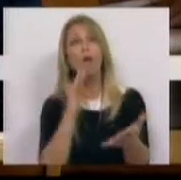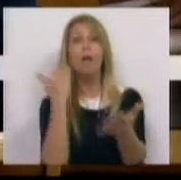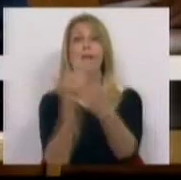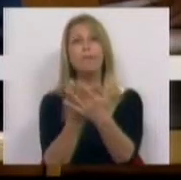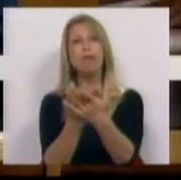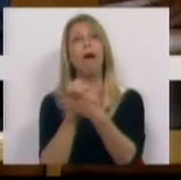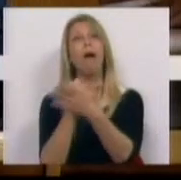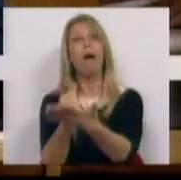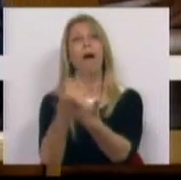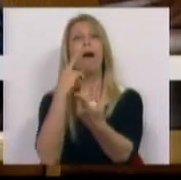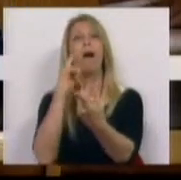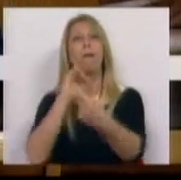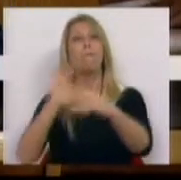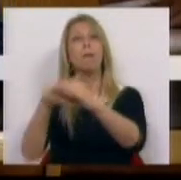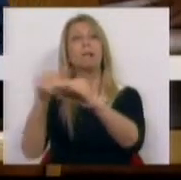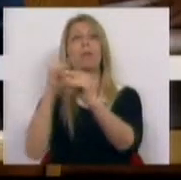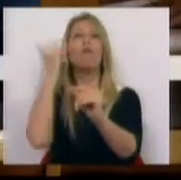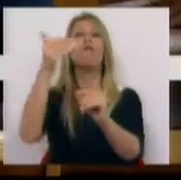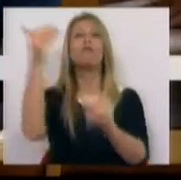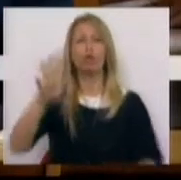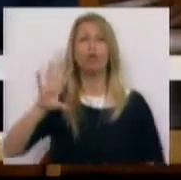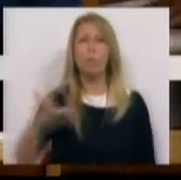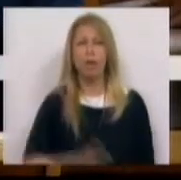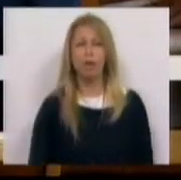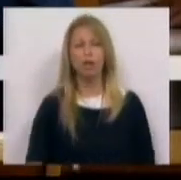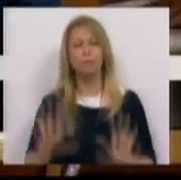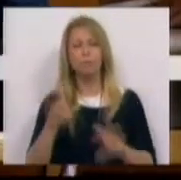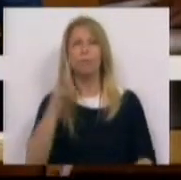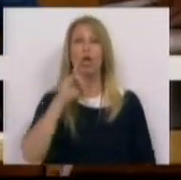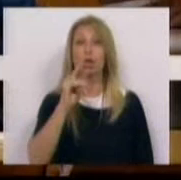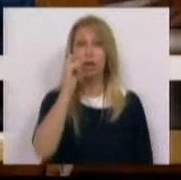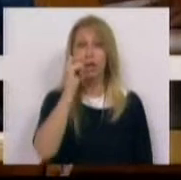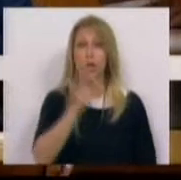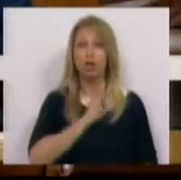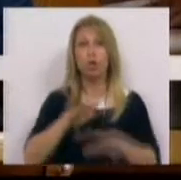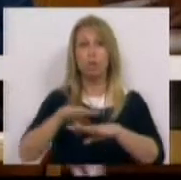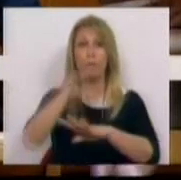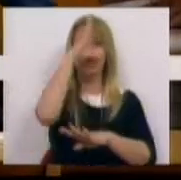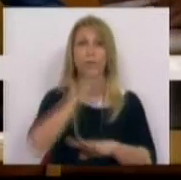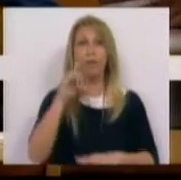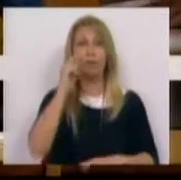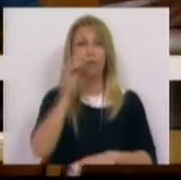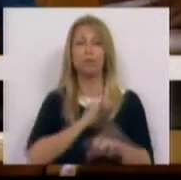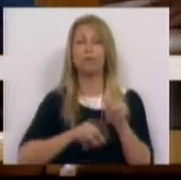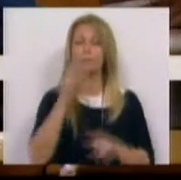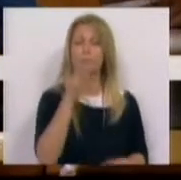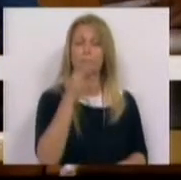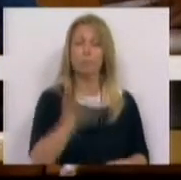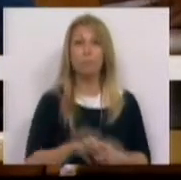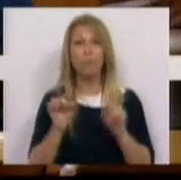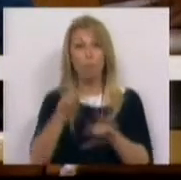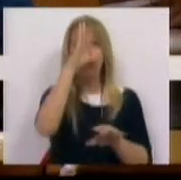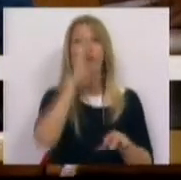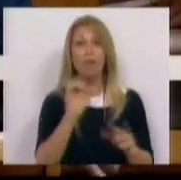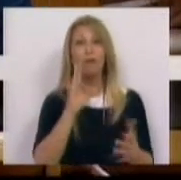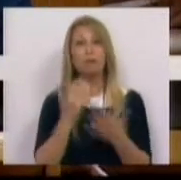do país. Mas, Senhora Presidente, senhores e senhores membros do Governo, senhoras e senhores deputados, o que este Governo está a